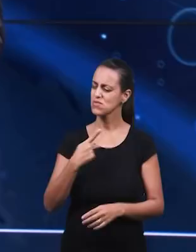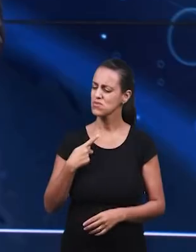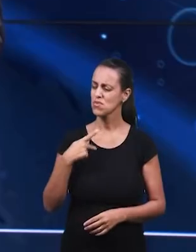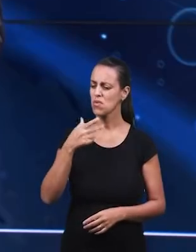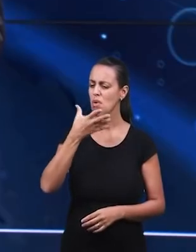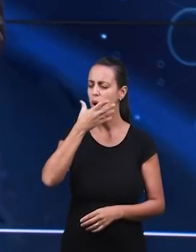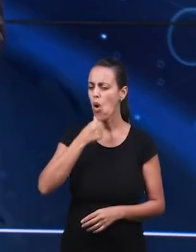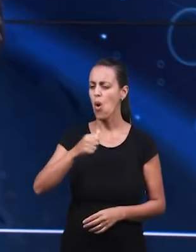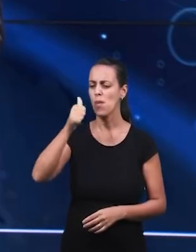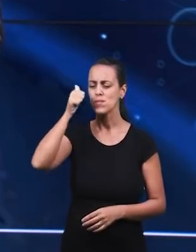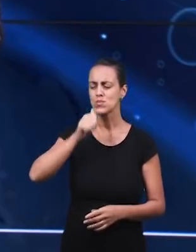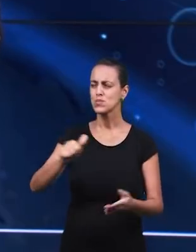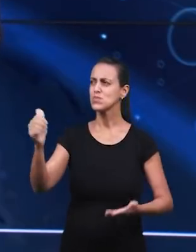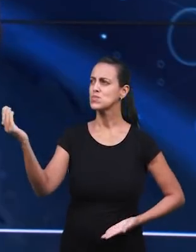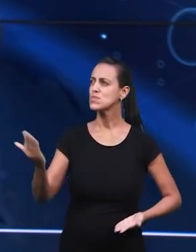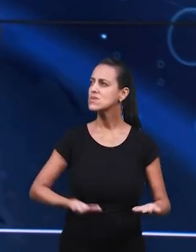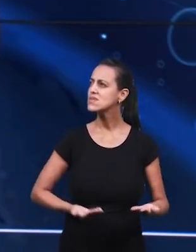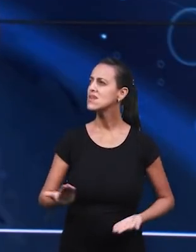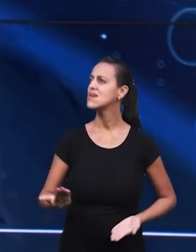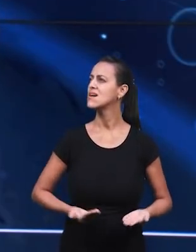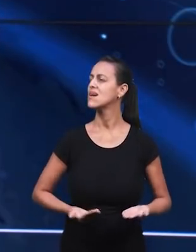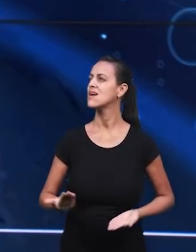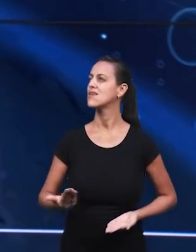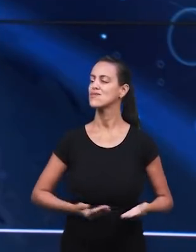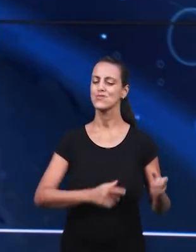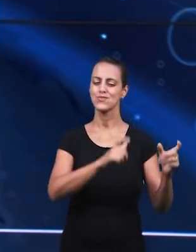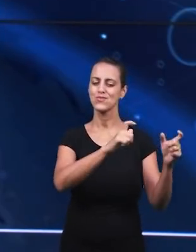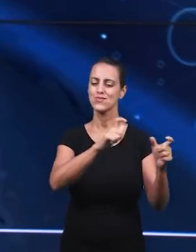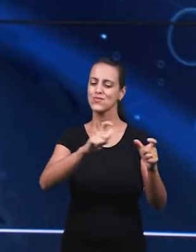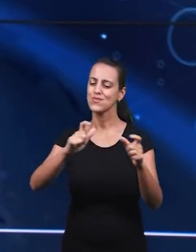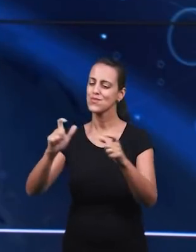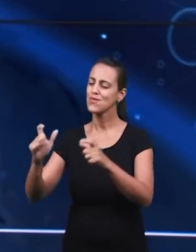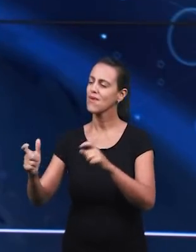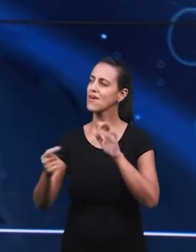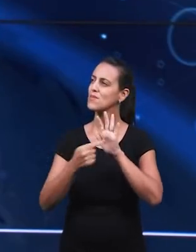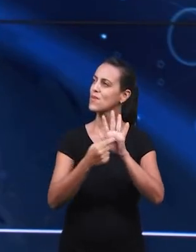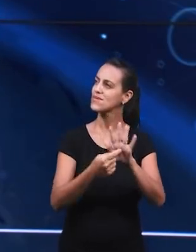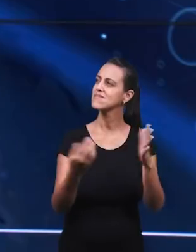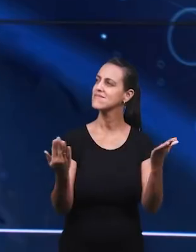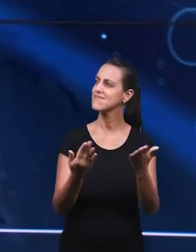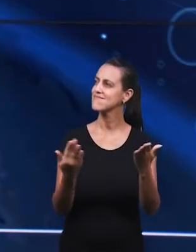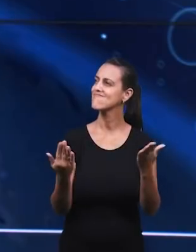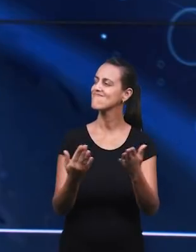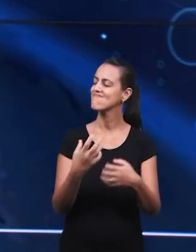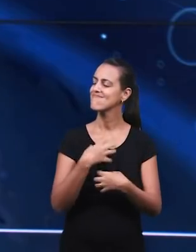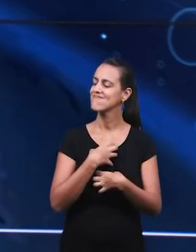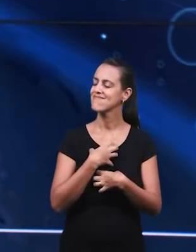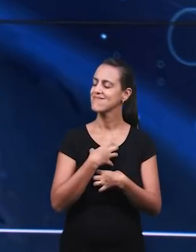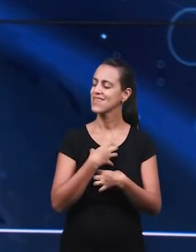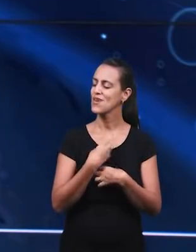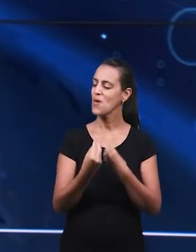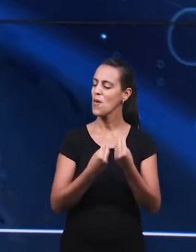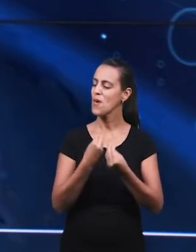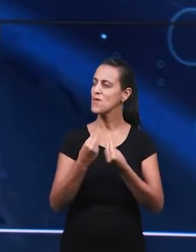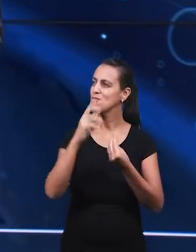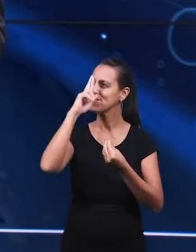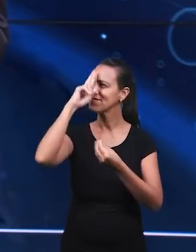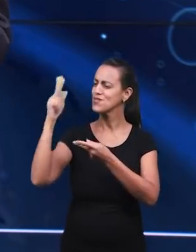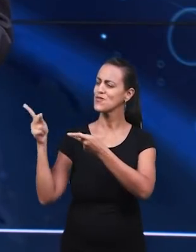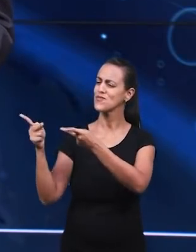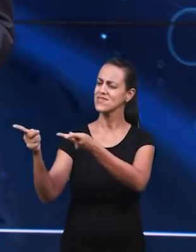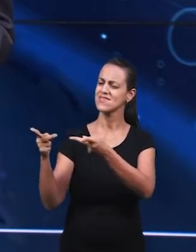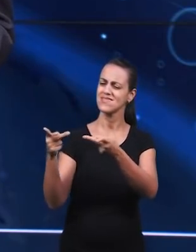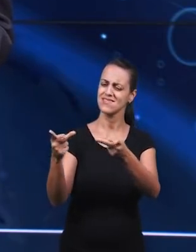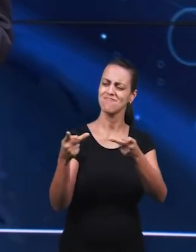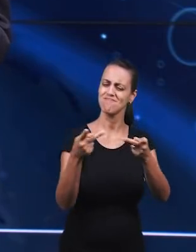e irmãs desses locais, Senhor Deus, onde nós passamos agora e podemos sentir o quanto o Senhor tem